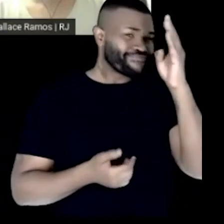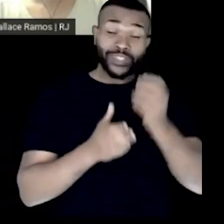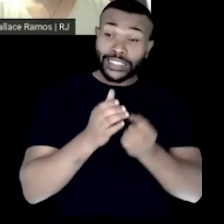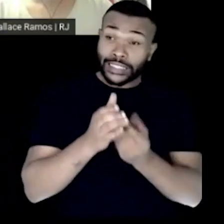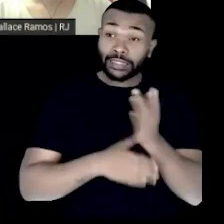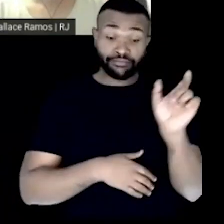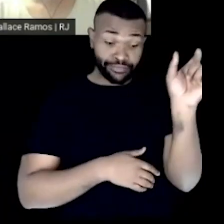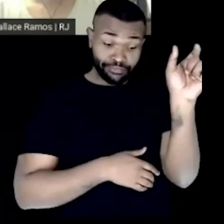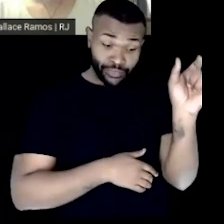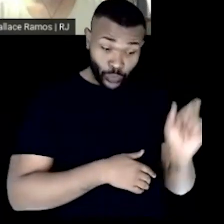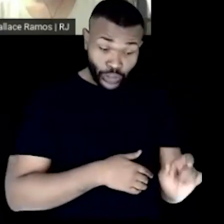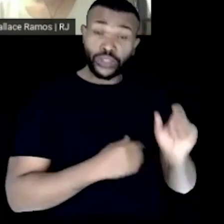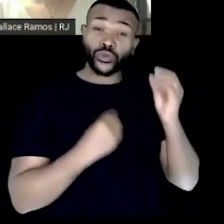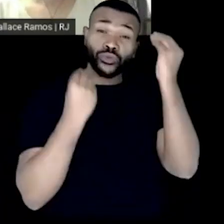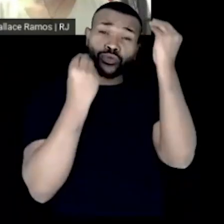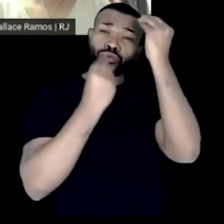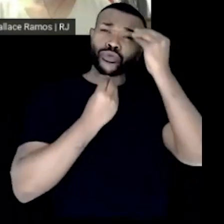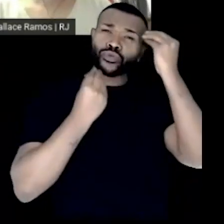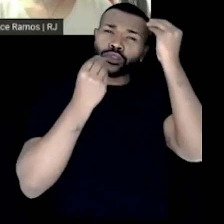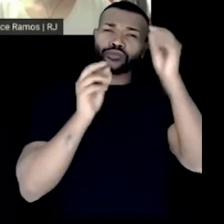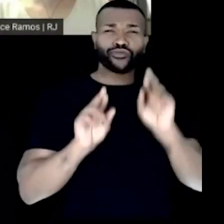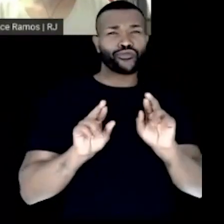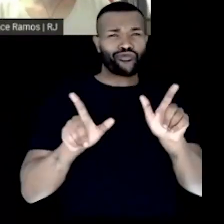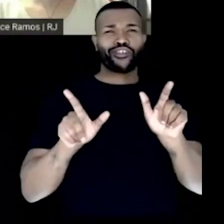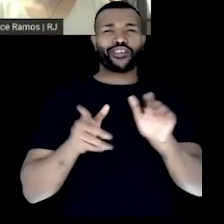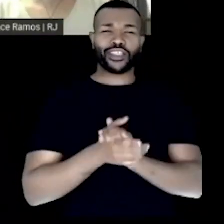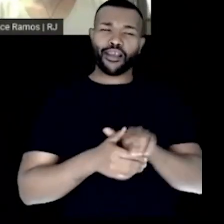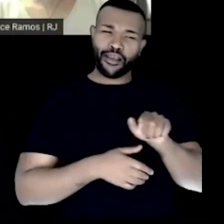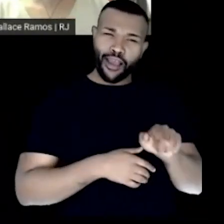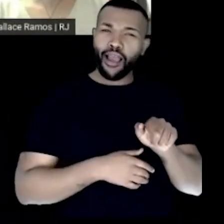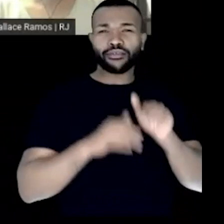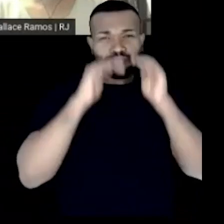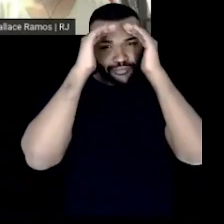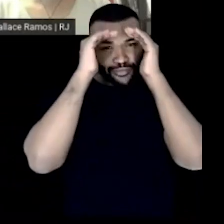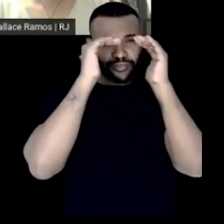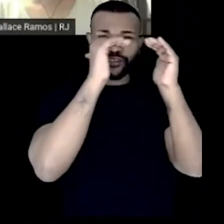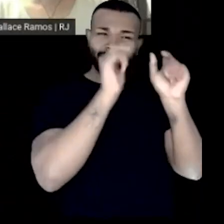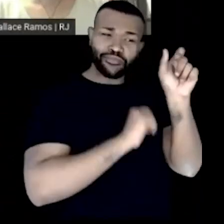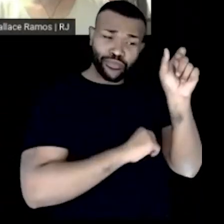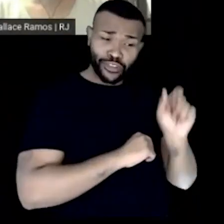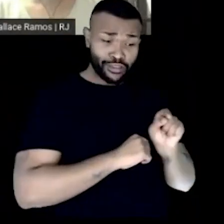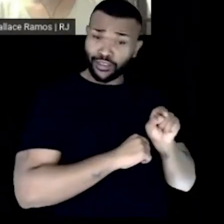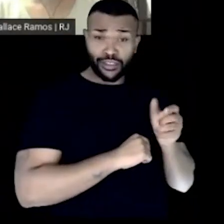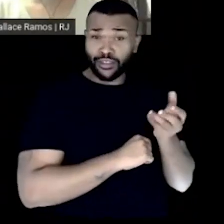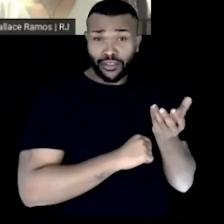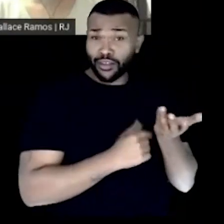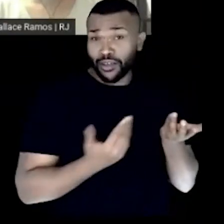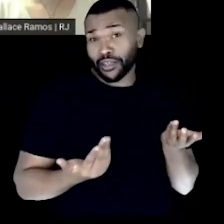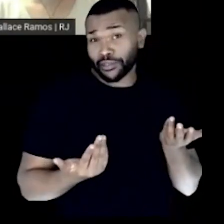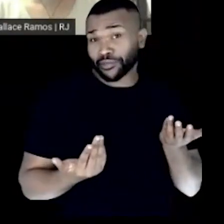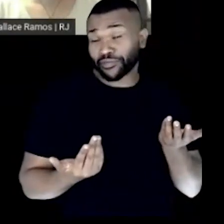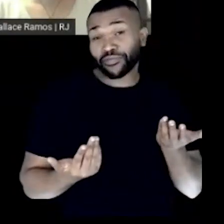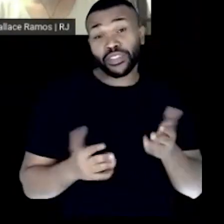eu acho que essa é a chave de fazer um personagem com uma sexualidade fora do padrão. Acho que essa é a chave, sabe? Respeitar esse personagem, o que ele